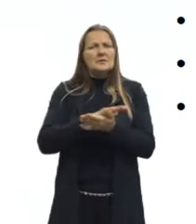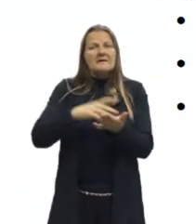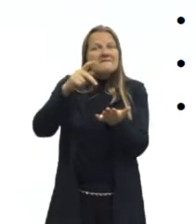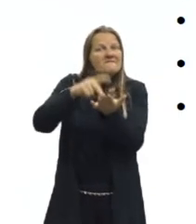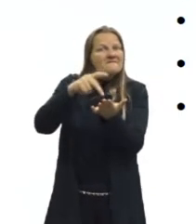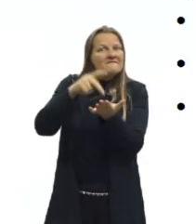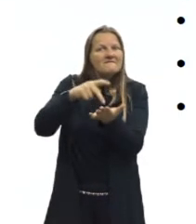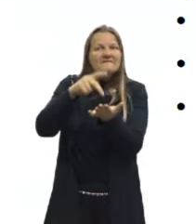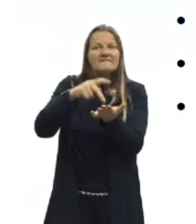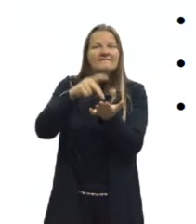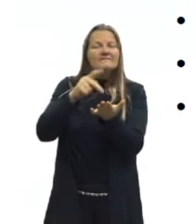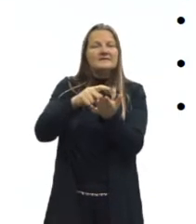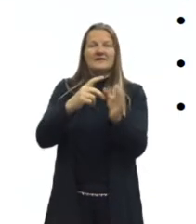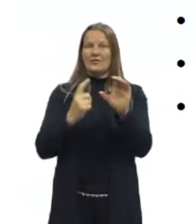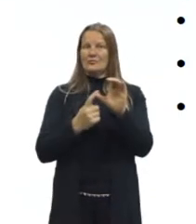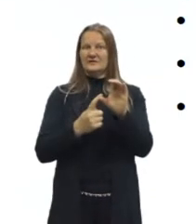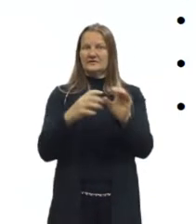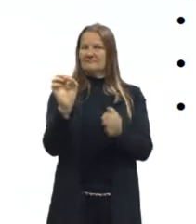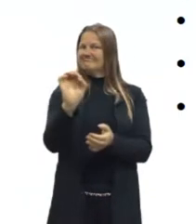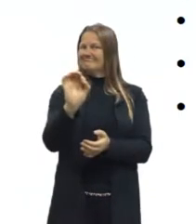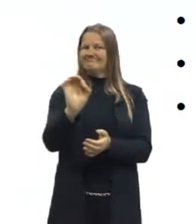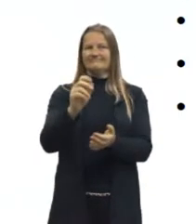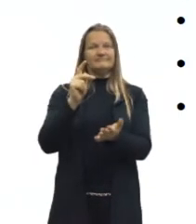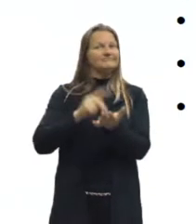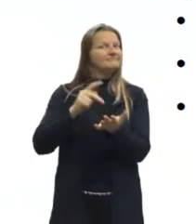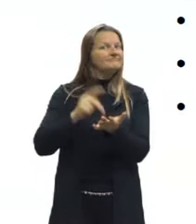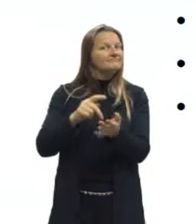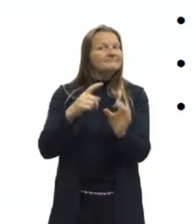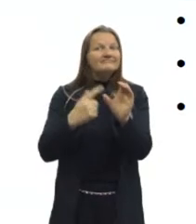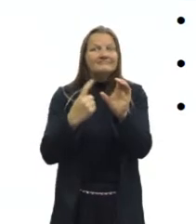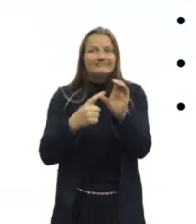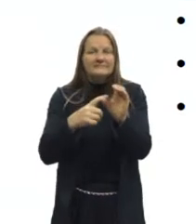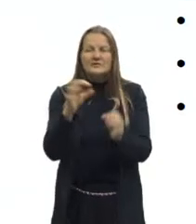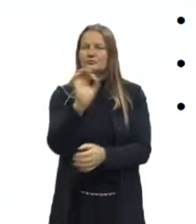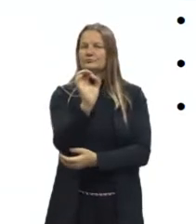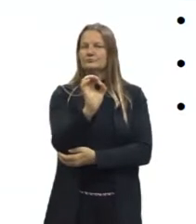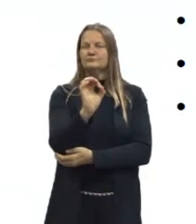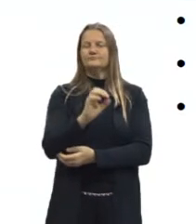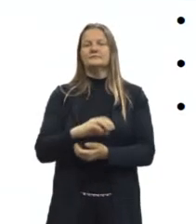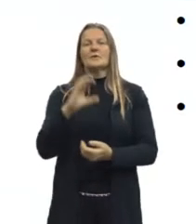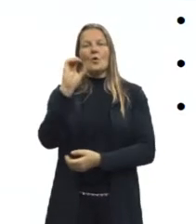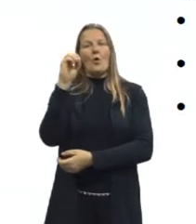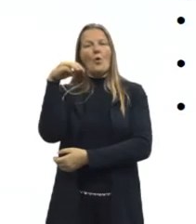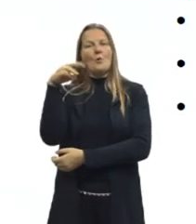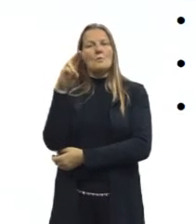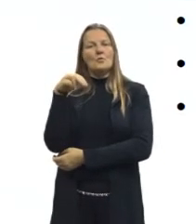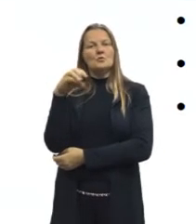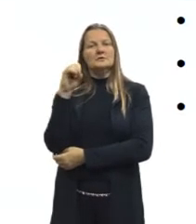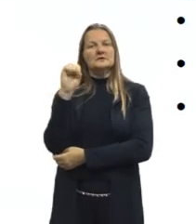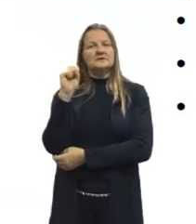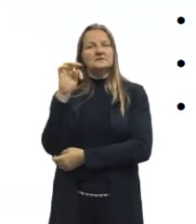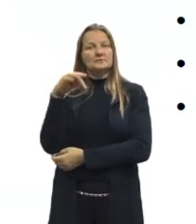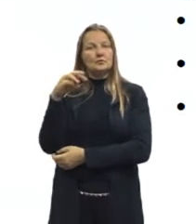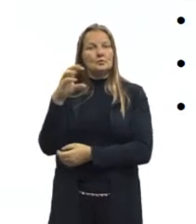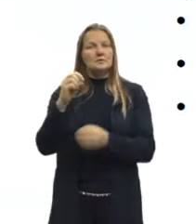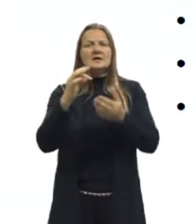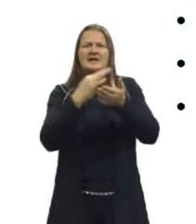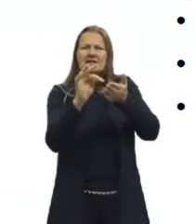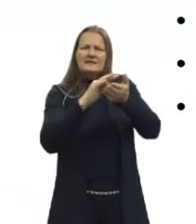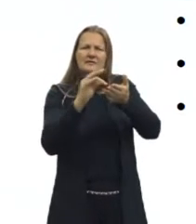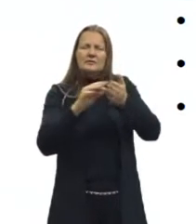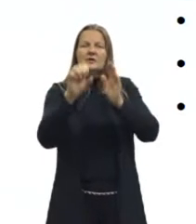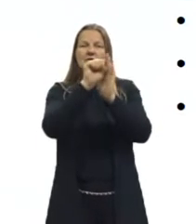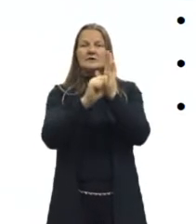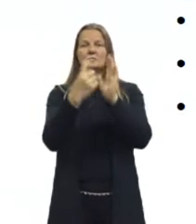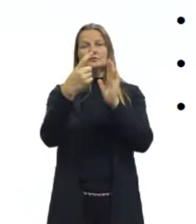verdadeiramente comunista que que isso quer dizer segundo as teorias né Essas teorias do comunismo elas vem lá do